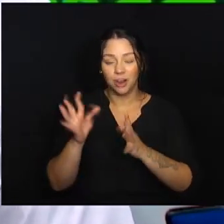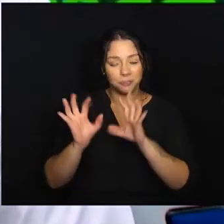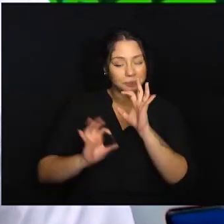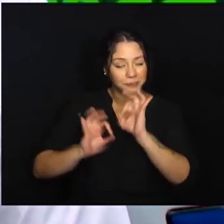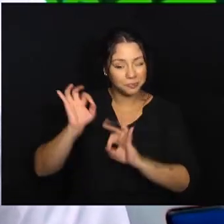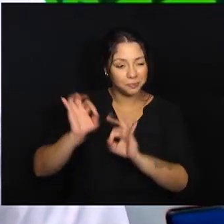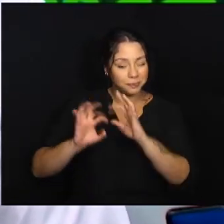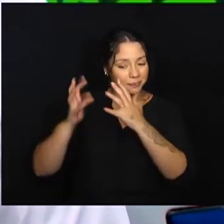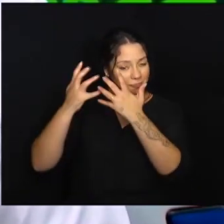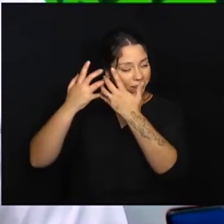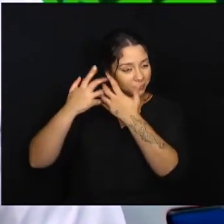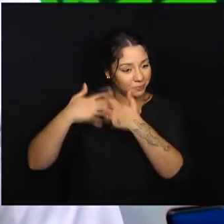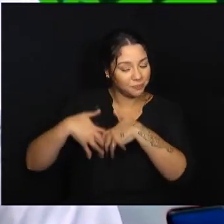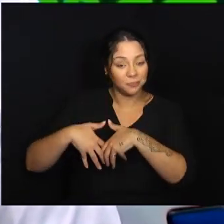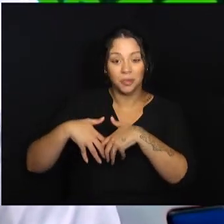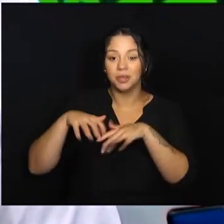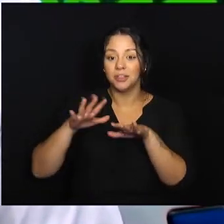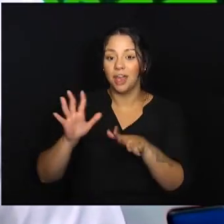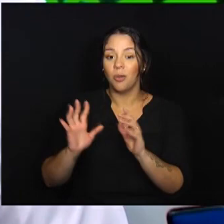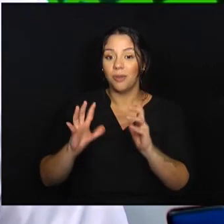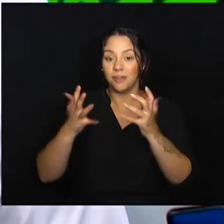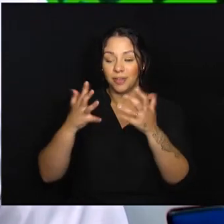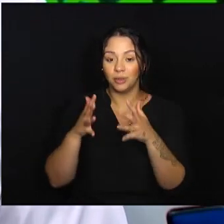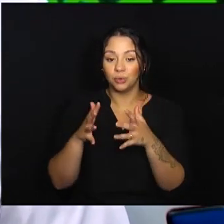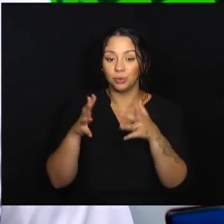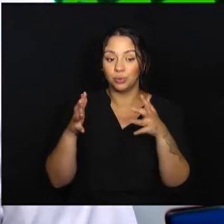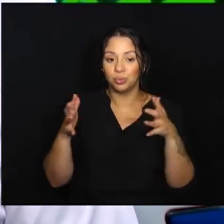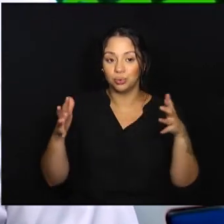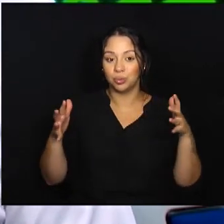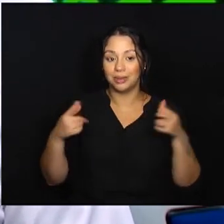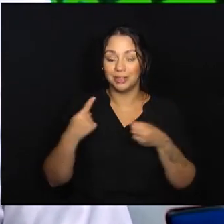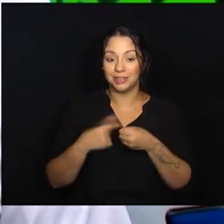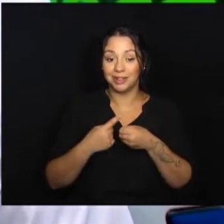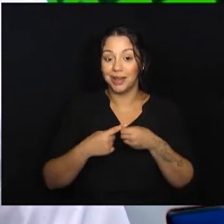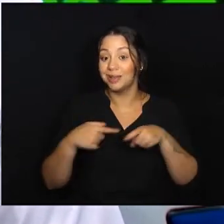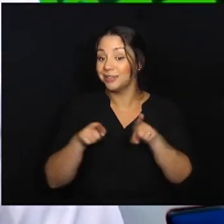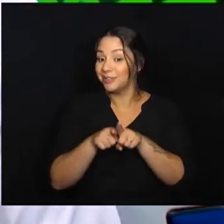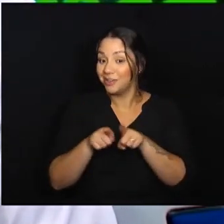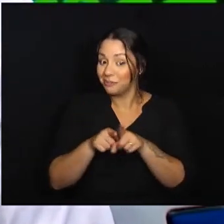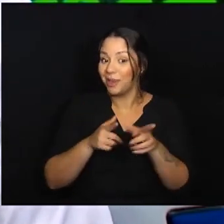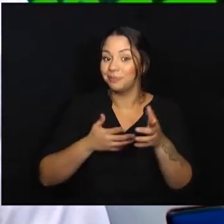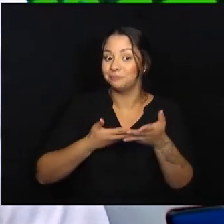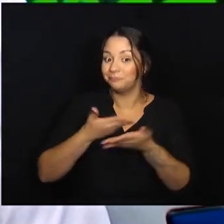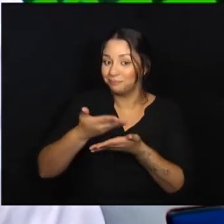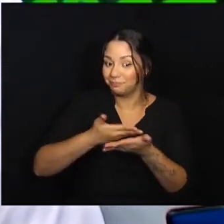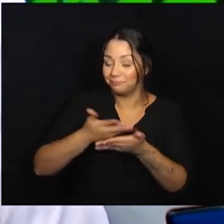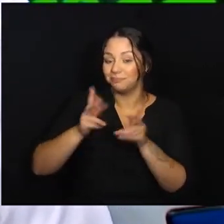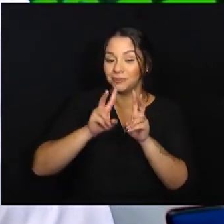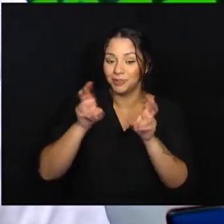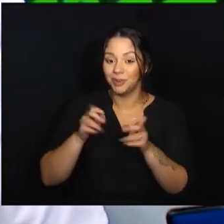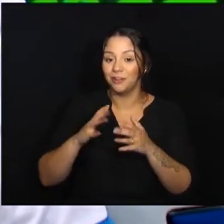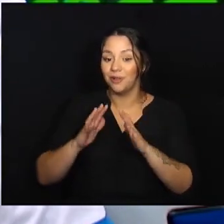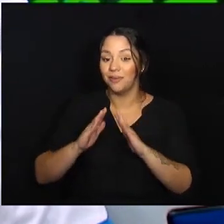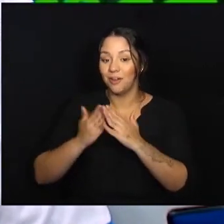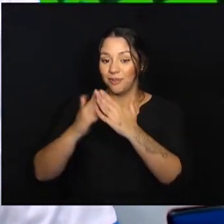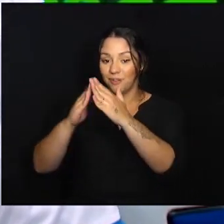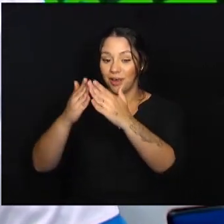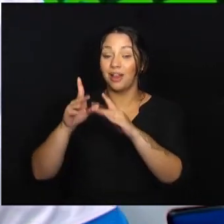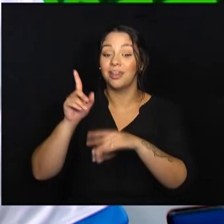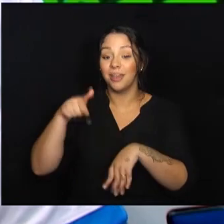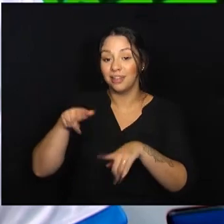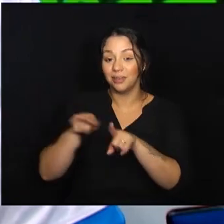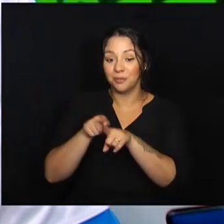um grande evento aqui no município que envolve também a questão da favela. Seria o primeiro Expo Favela, que vai